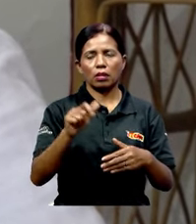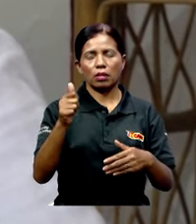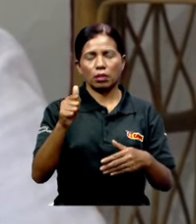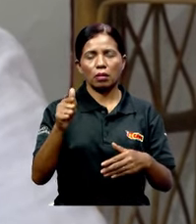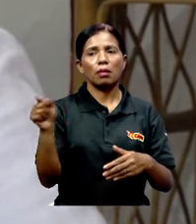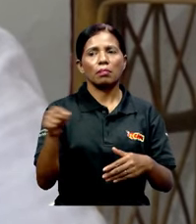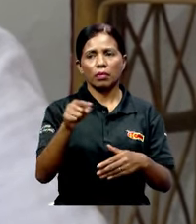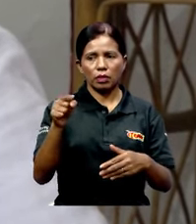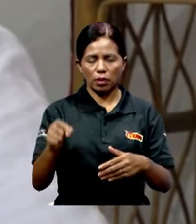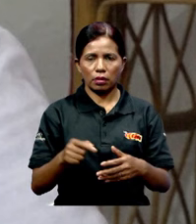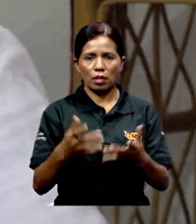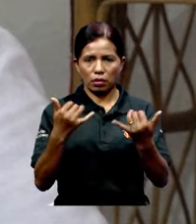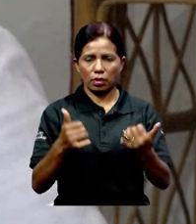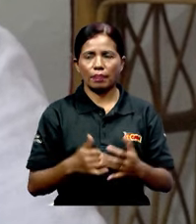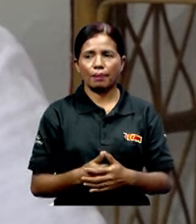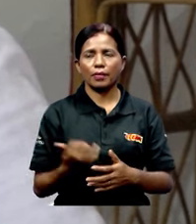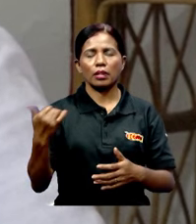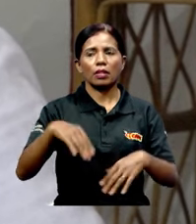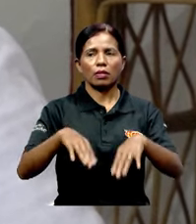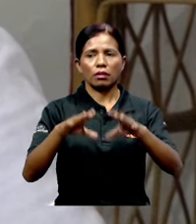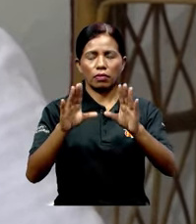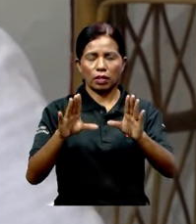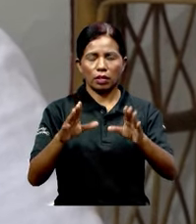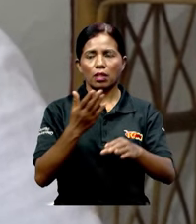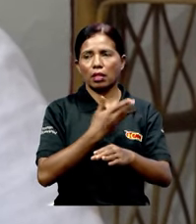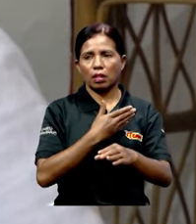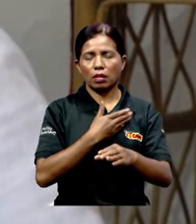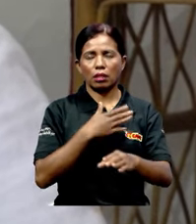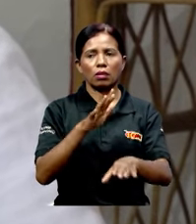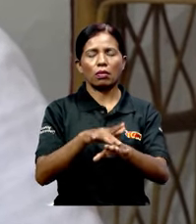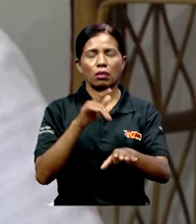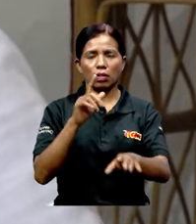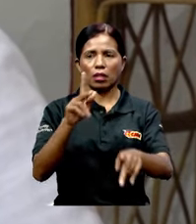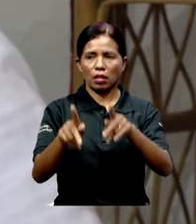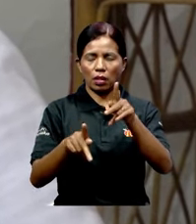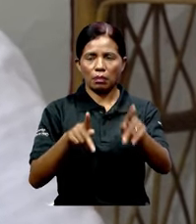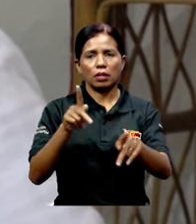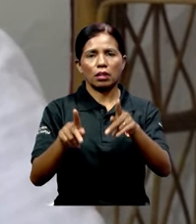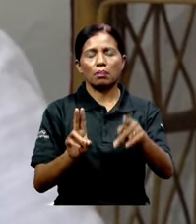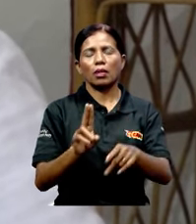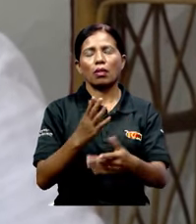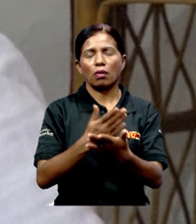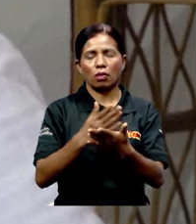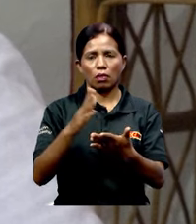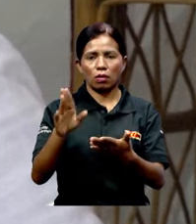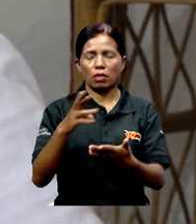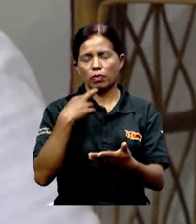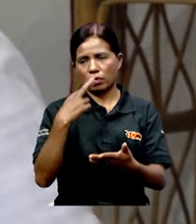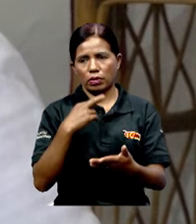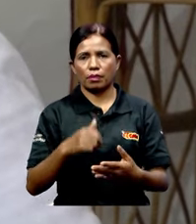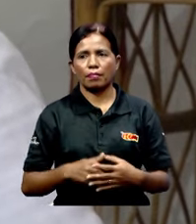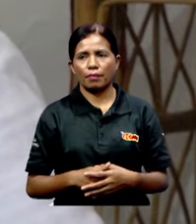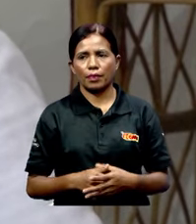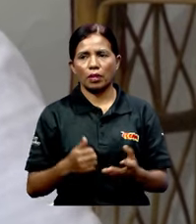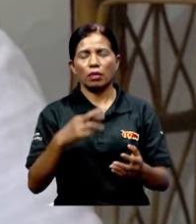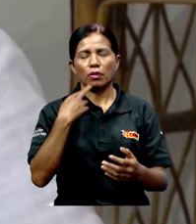origem. Ora se o fã tem uma caro, claro que nem afeta liu ou não vai a consumidor, for igual para consumidores, né? Mas